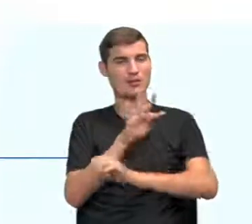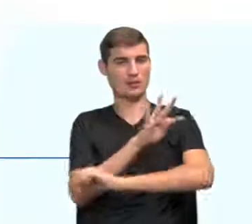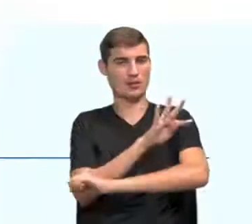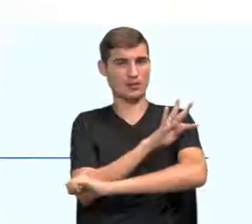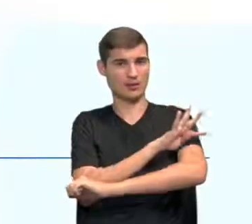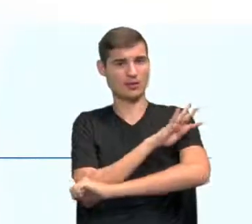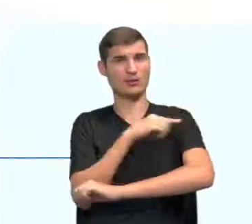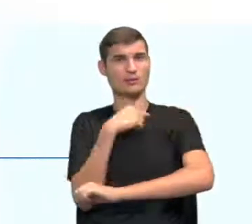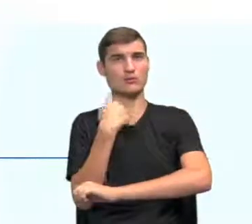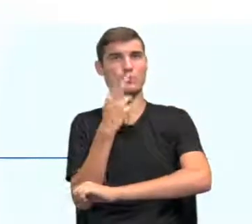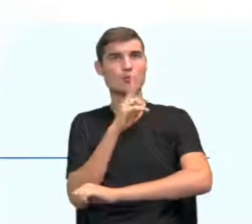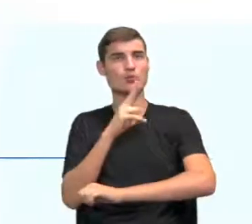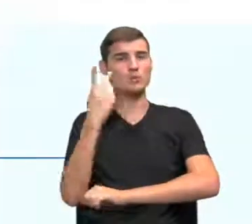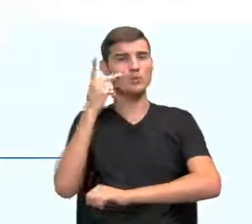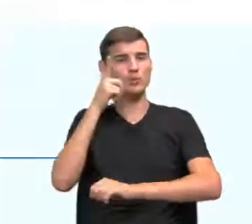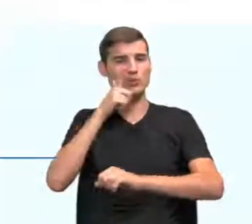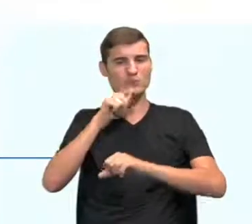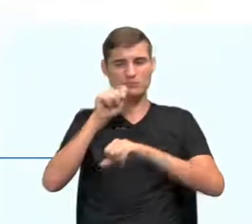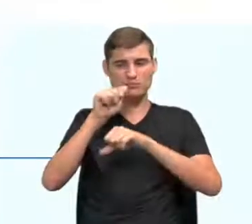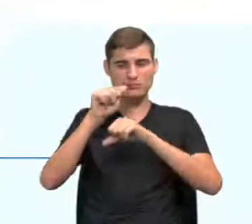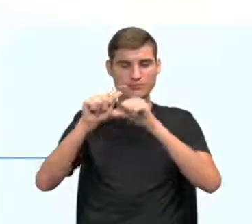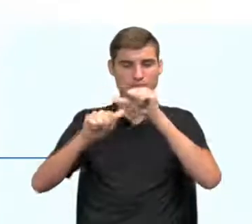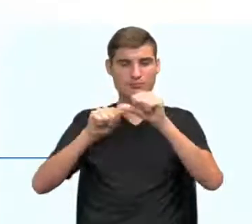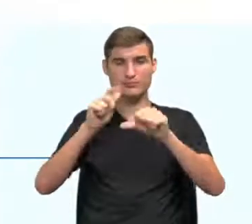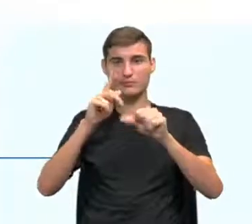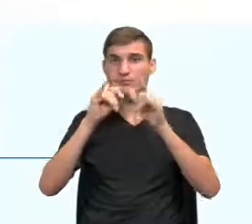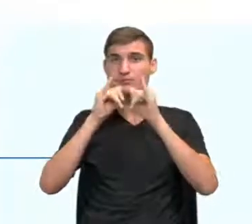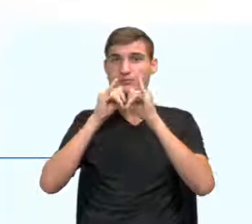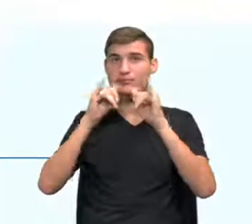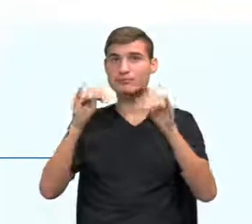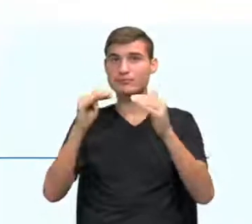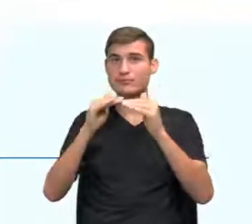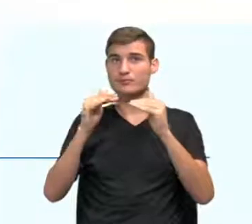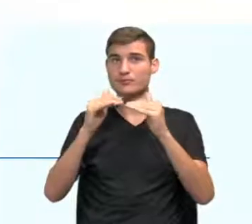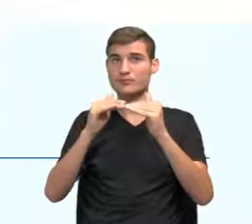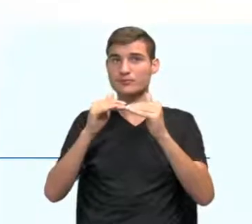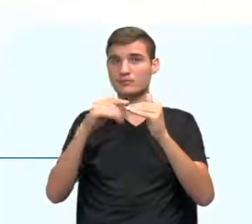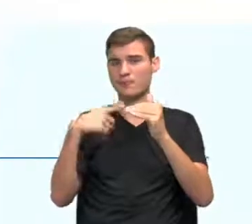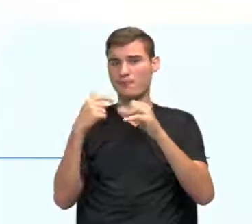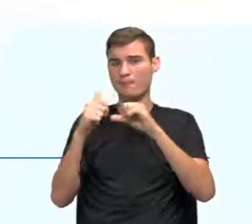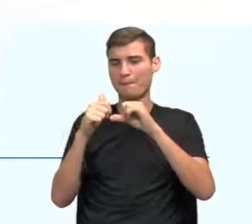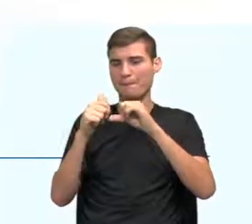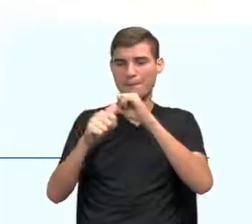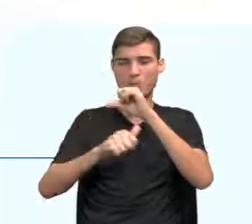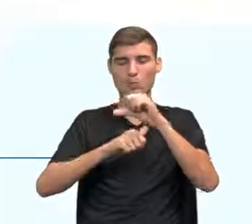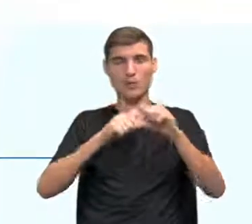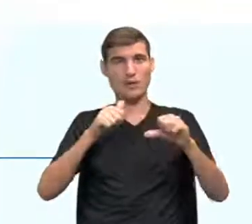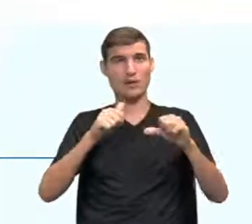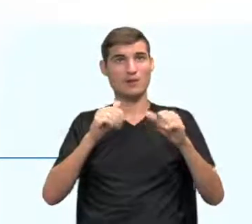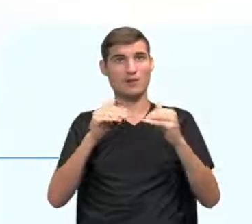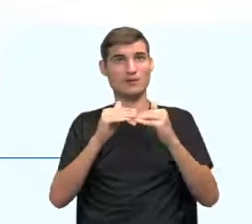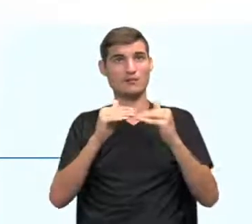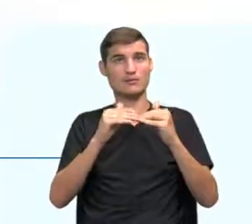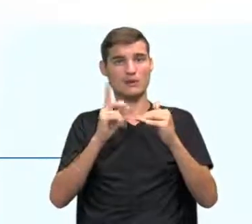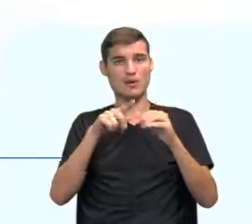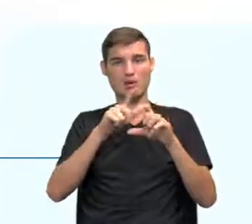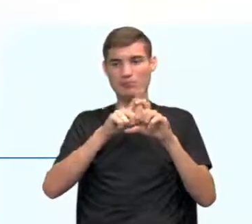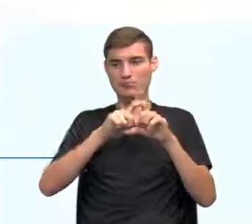gente utiliza para modificar um sinal. Aqui a gente muda a portadora,